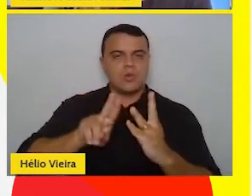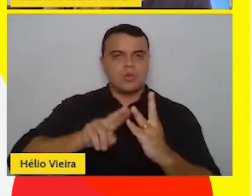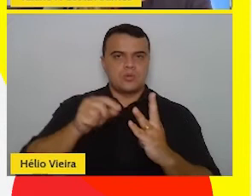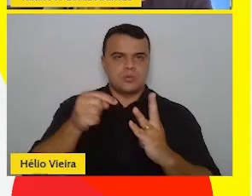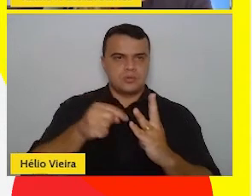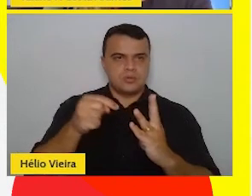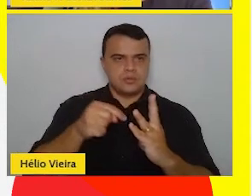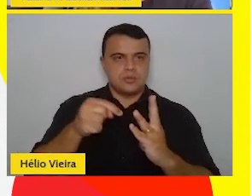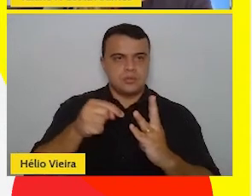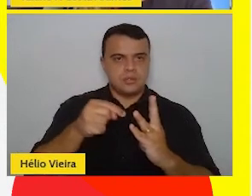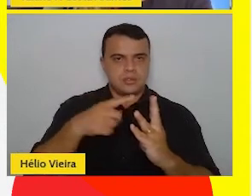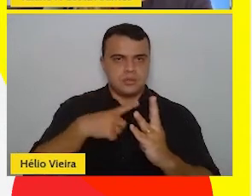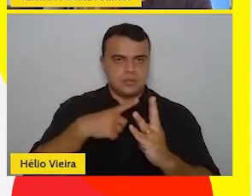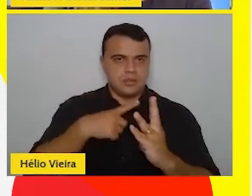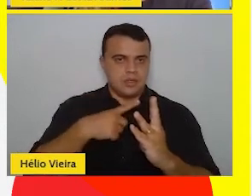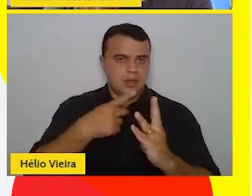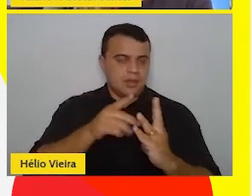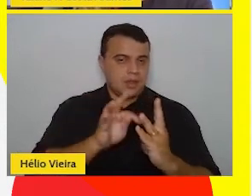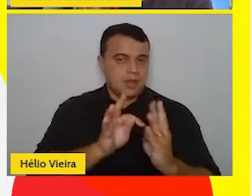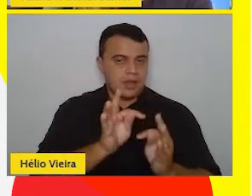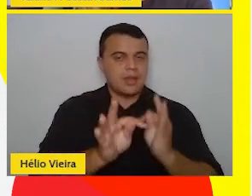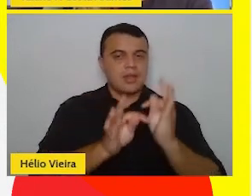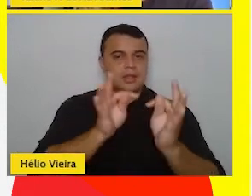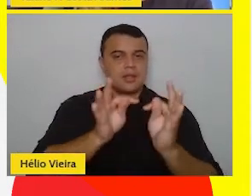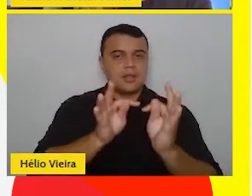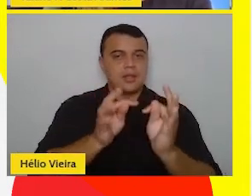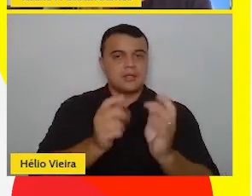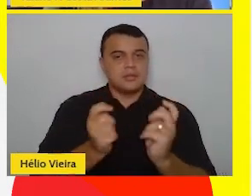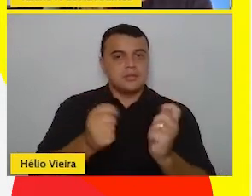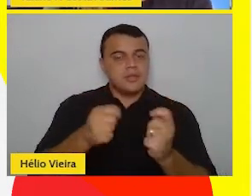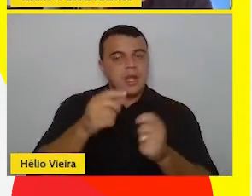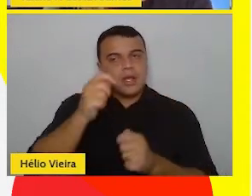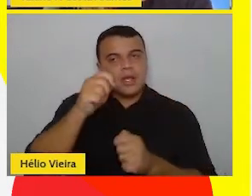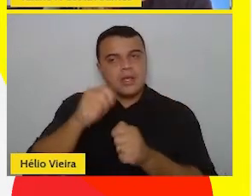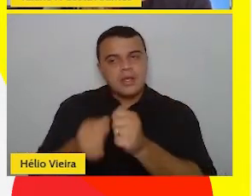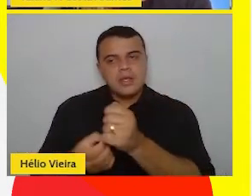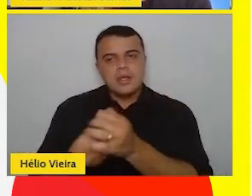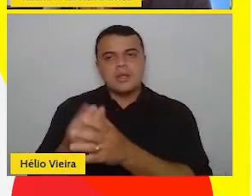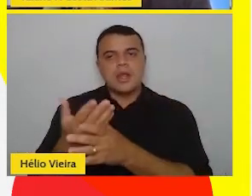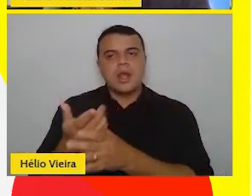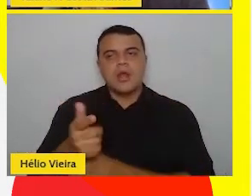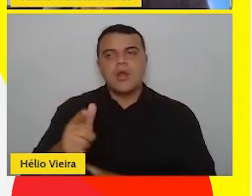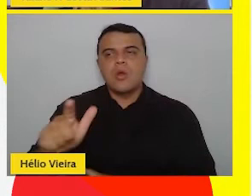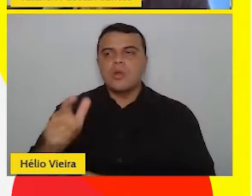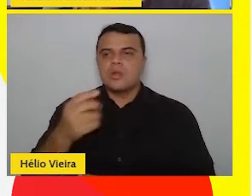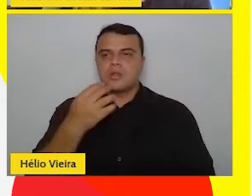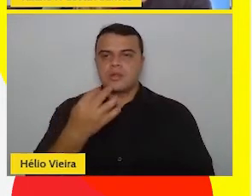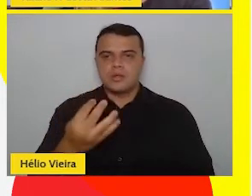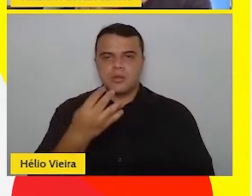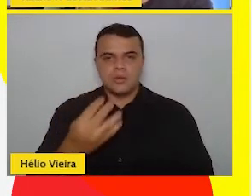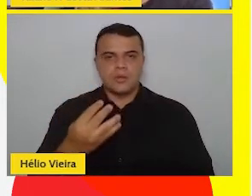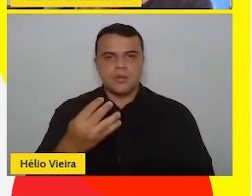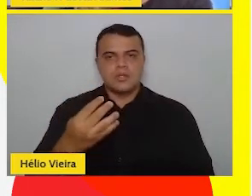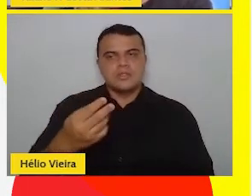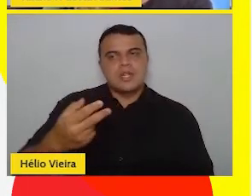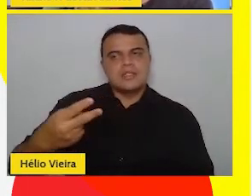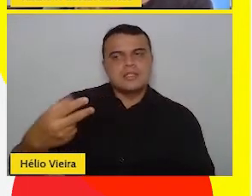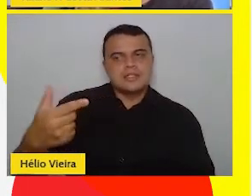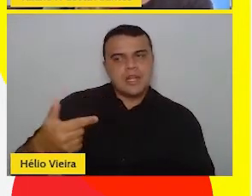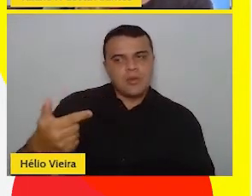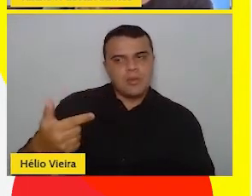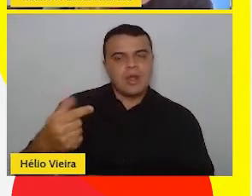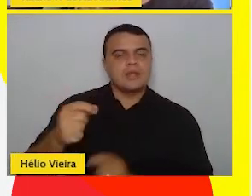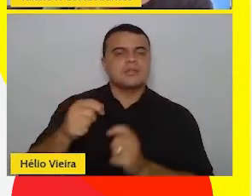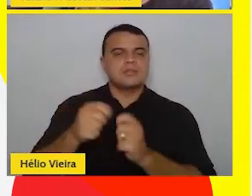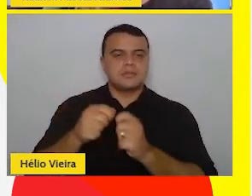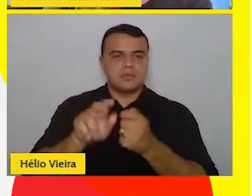utiliza essa técnica para criar outras cores, né, cores secundárias e usar